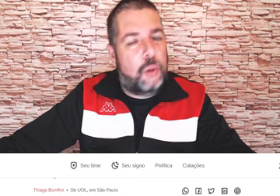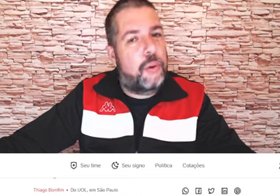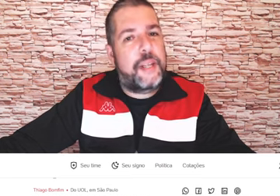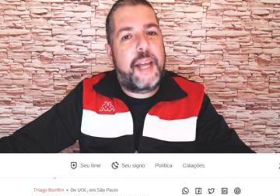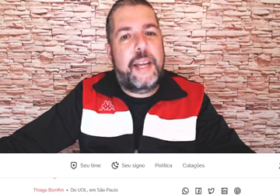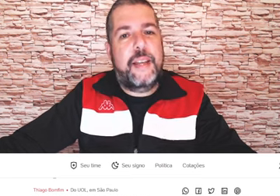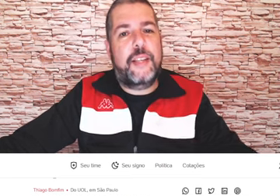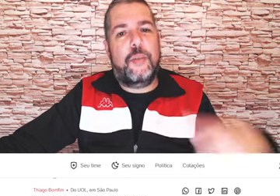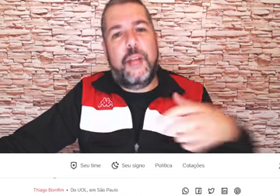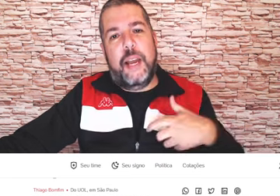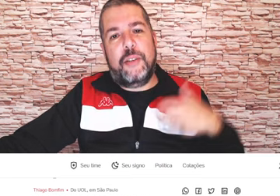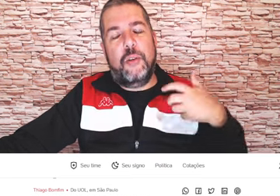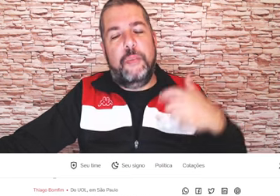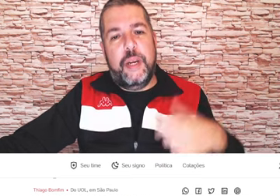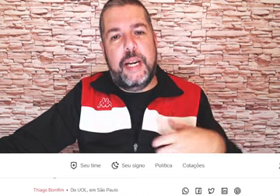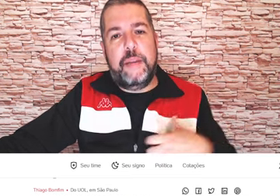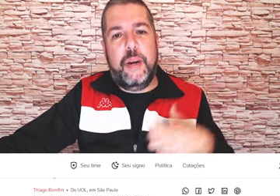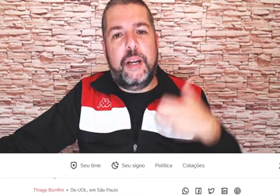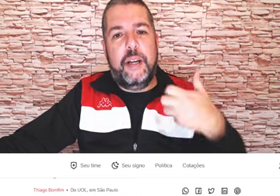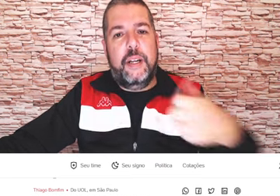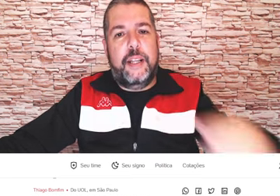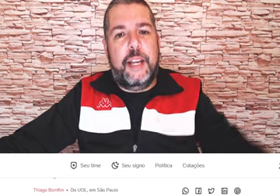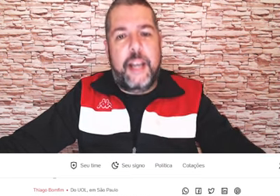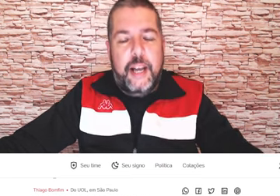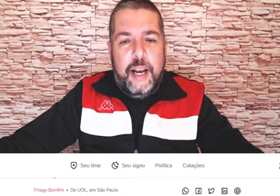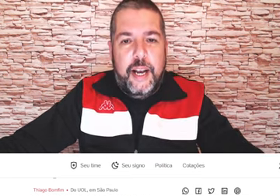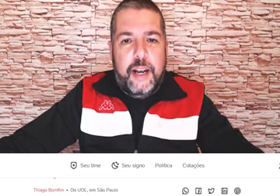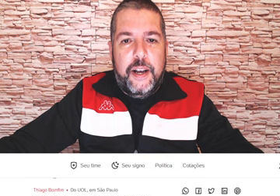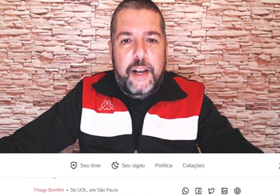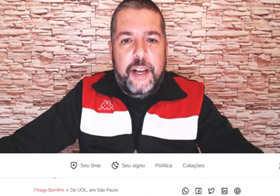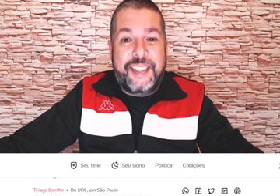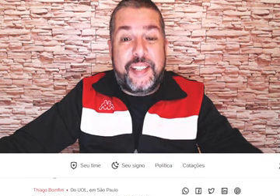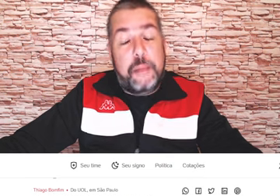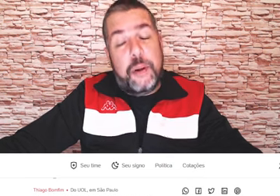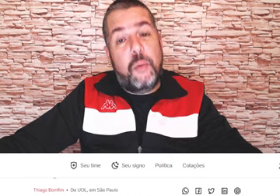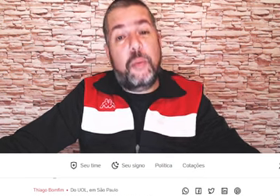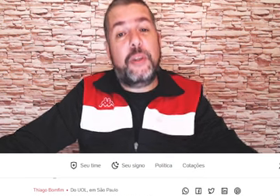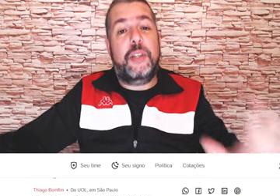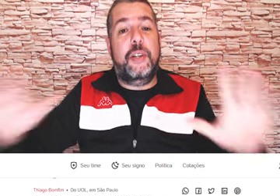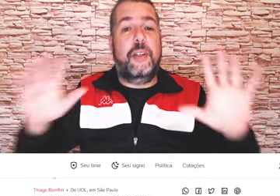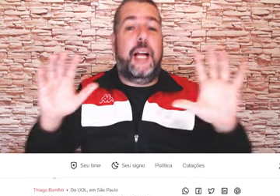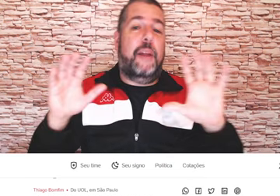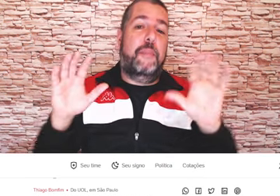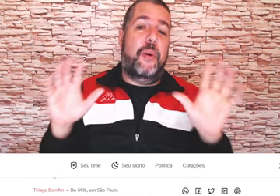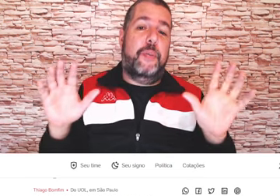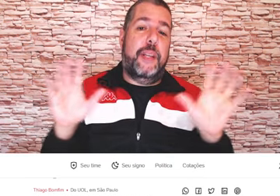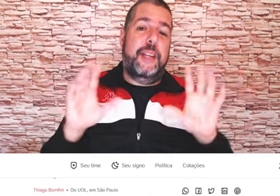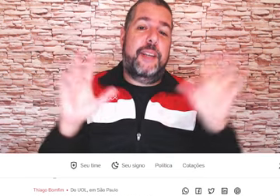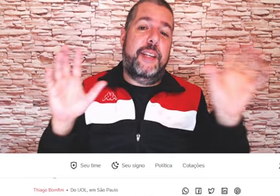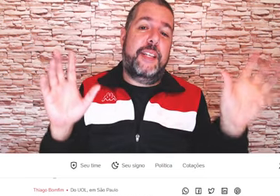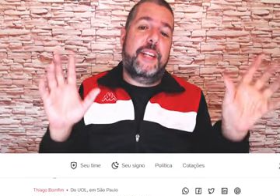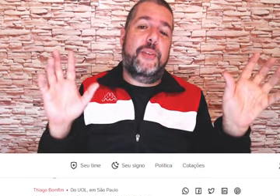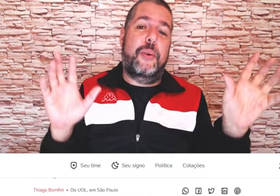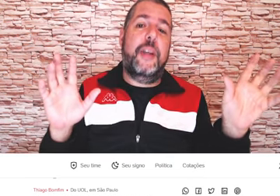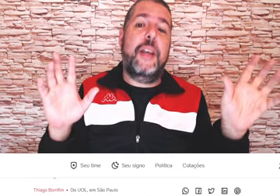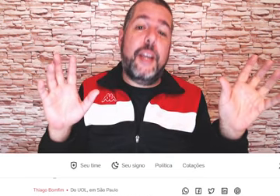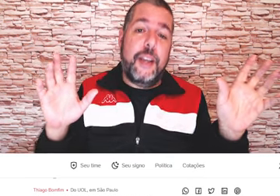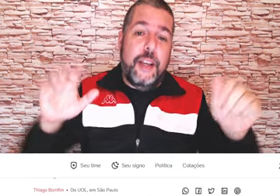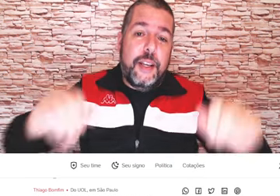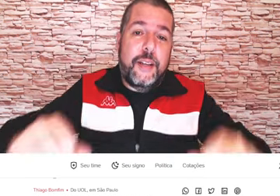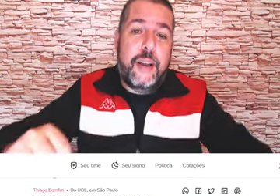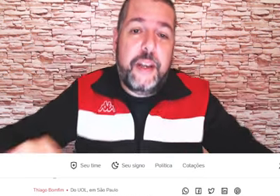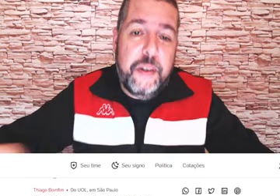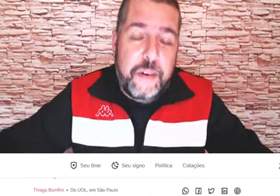O autoritarismo, né? A soberba, né? E sempre com bom estilo, claro, a pompa, né? Sem deixar de